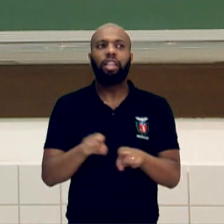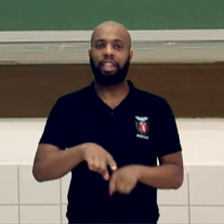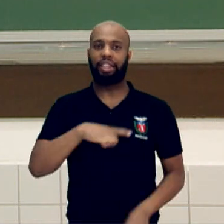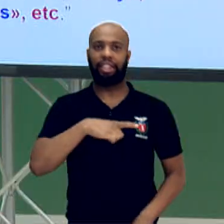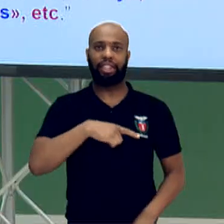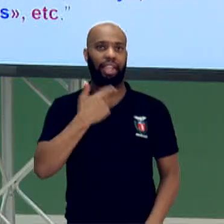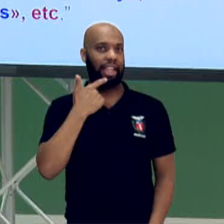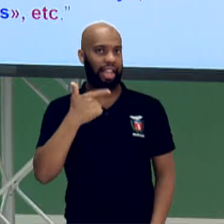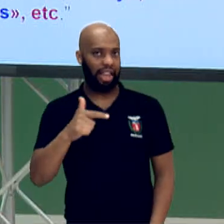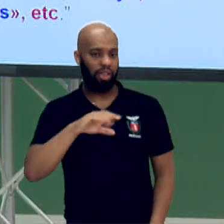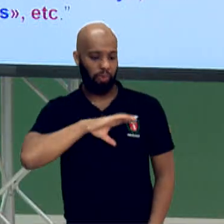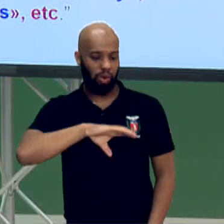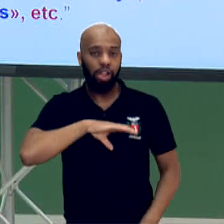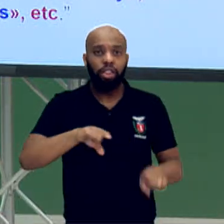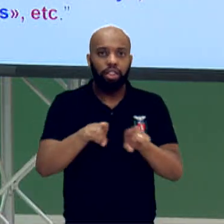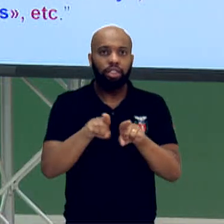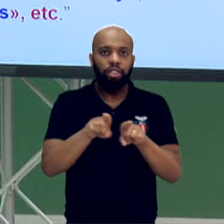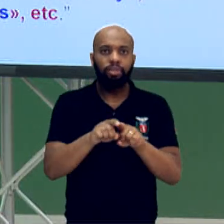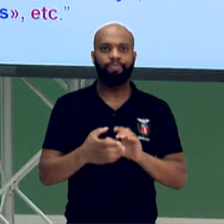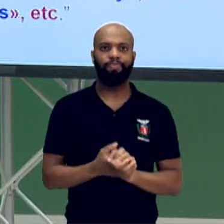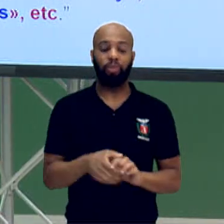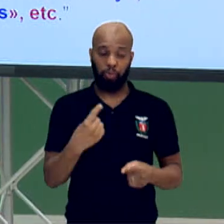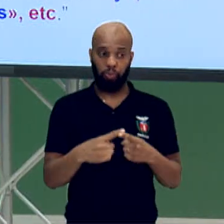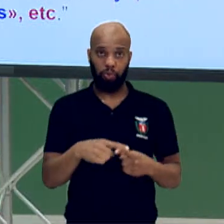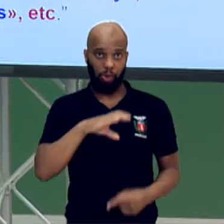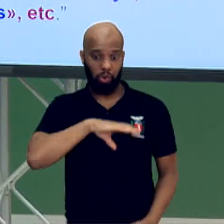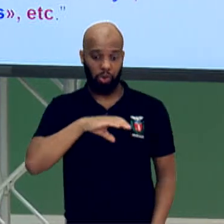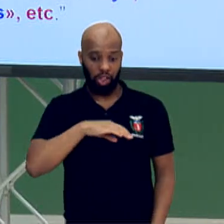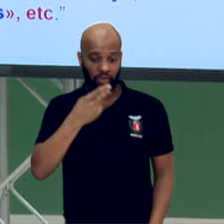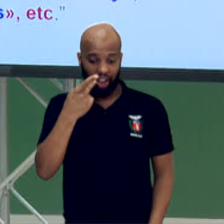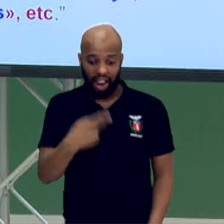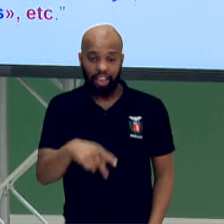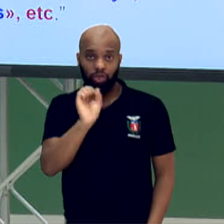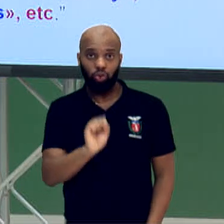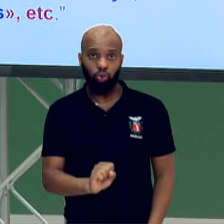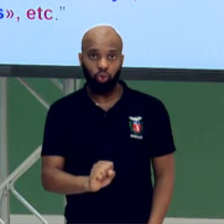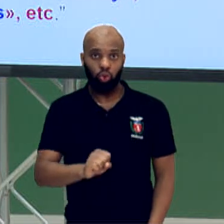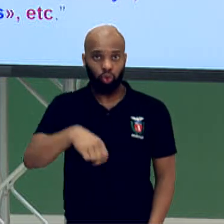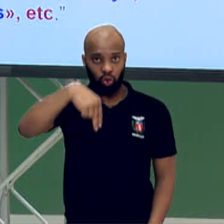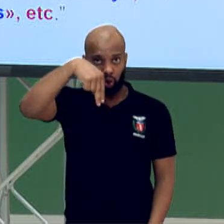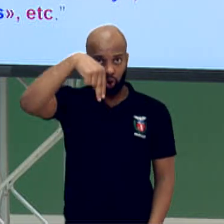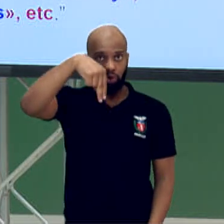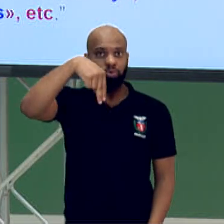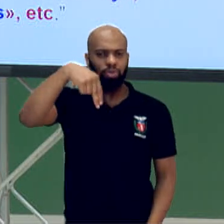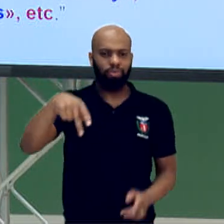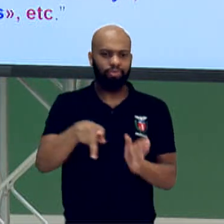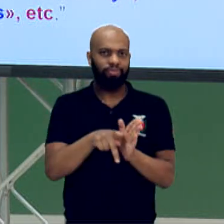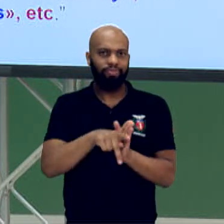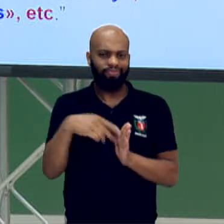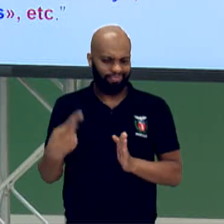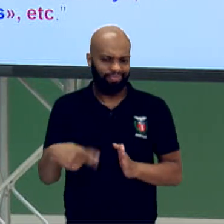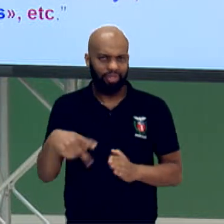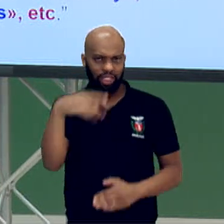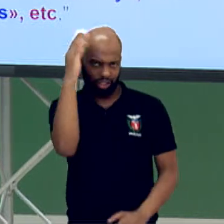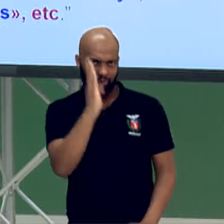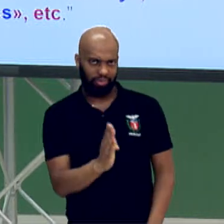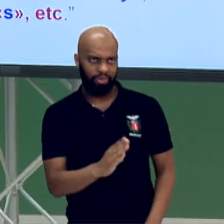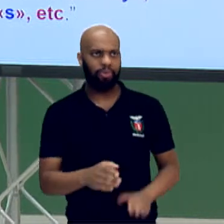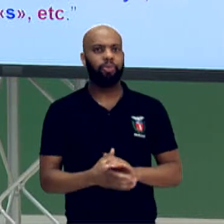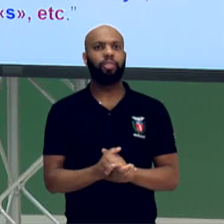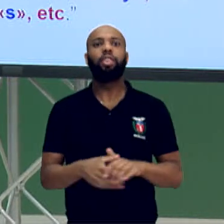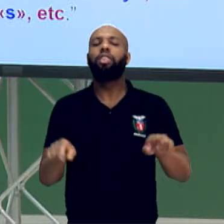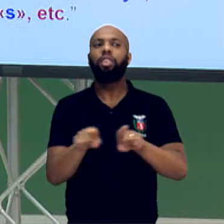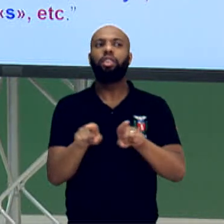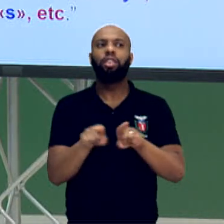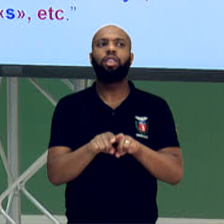língua portuguesa também. O português falado pelos brasileiros no sul, no norte do nosso próprio contexto brasileiro. O